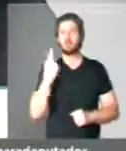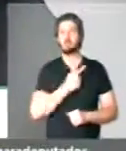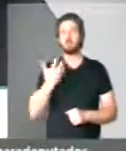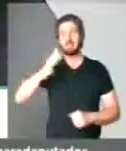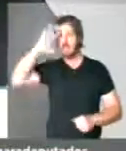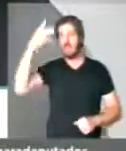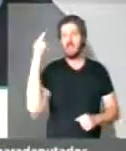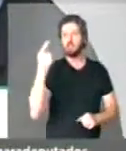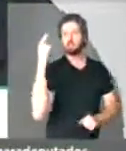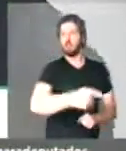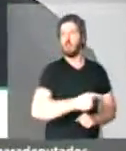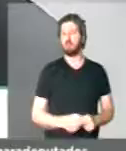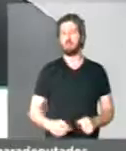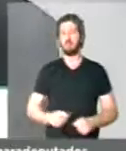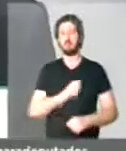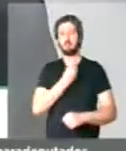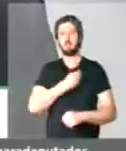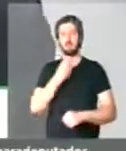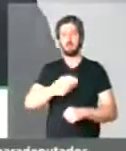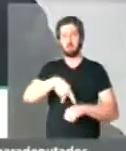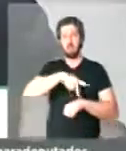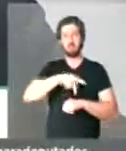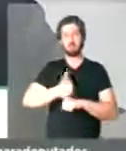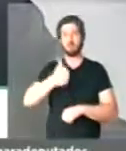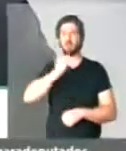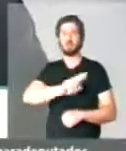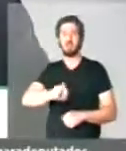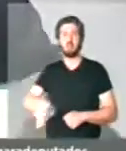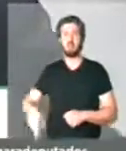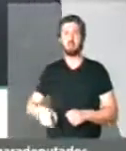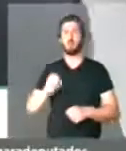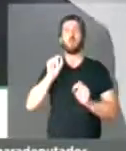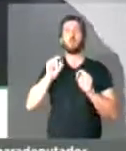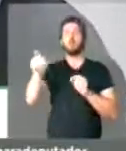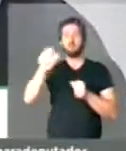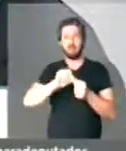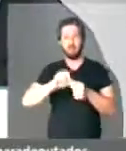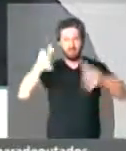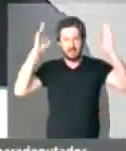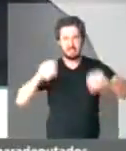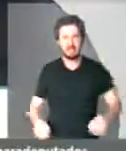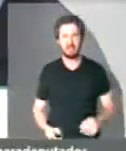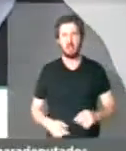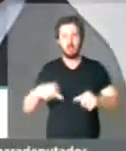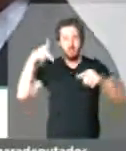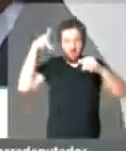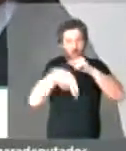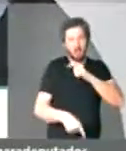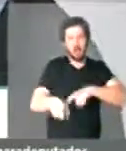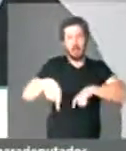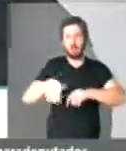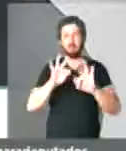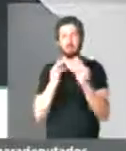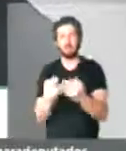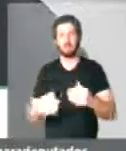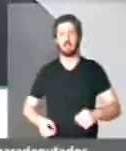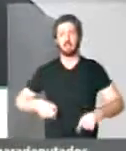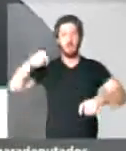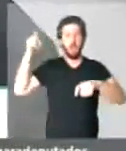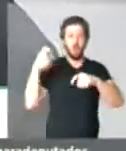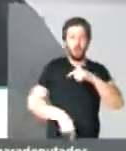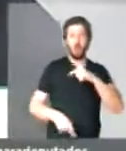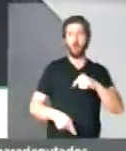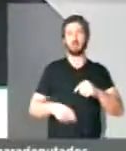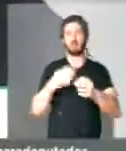queremos providência para melhorar a vida do país e não fazer o que o senhor está fazendo, cortando a agricultura familiar,